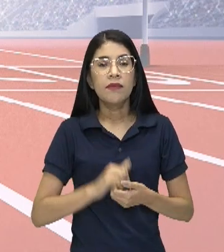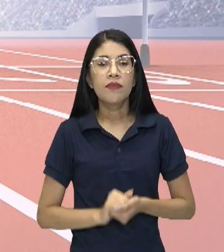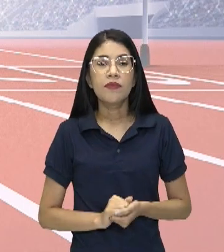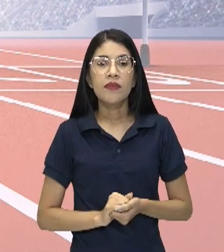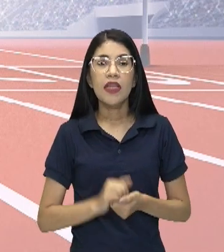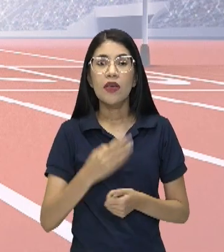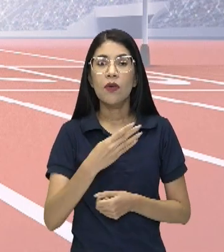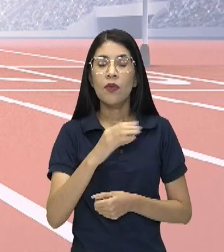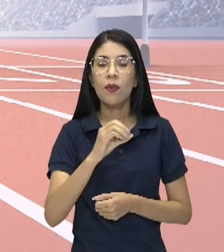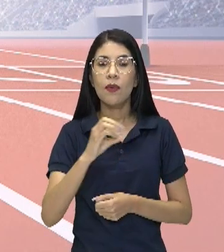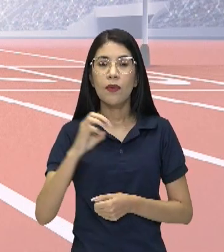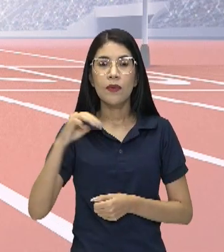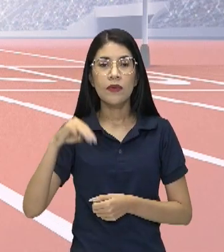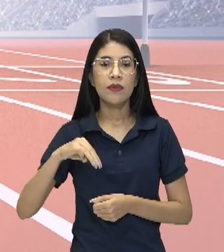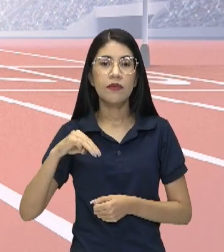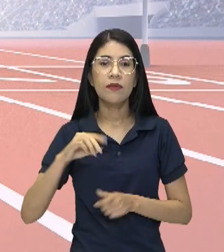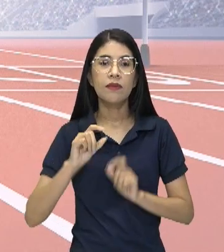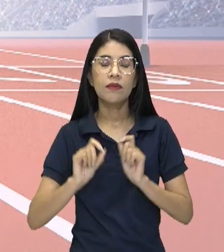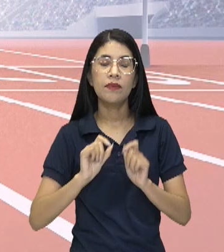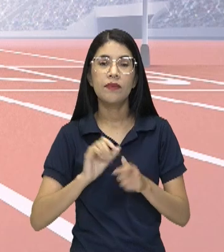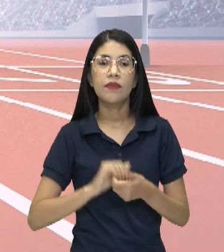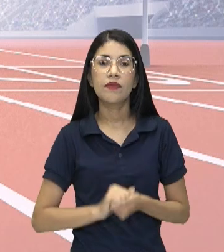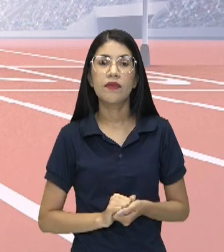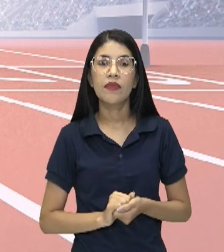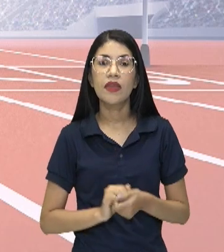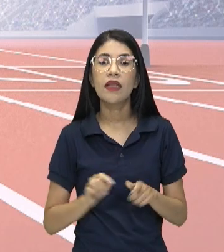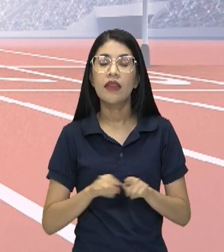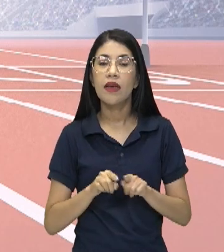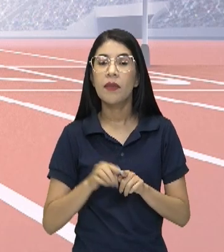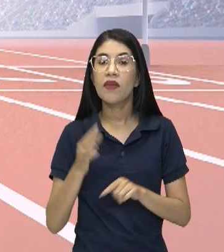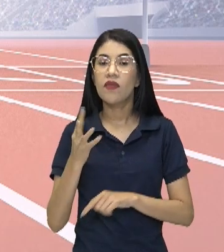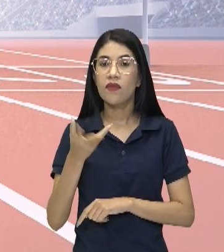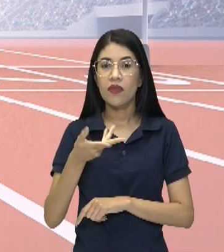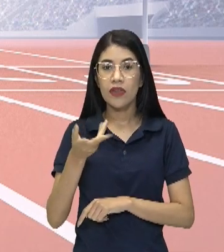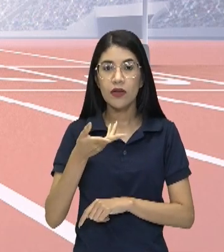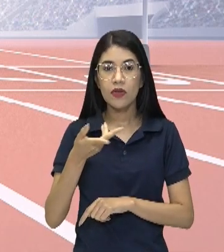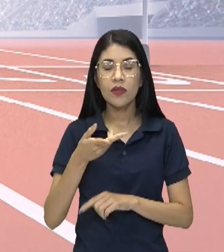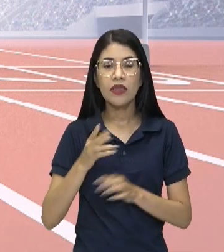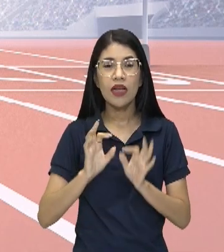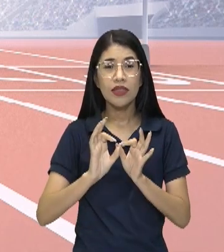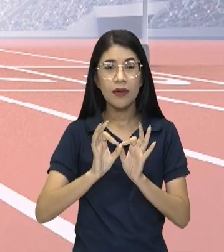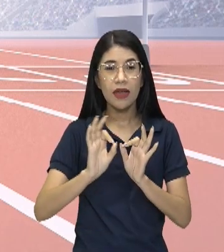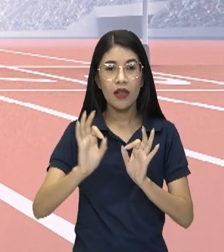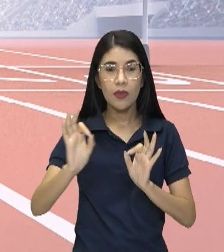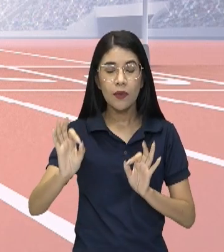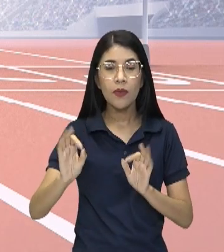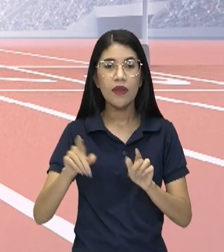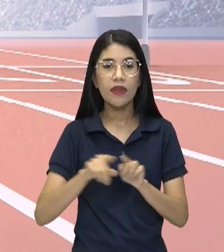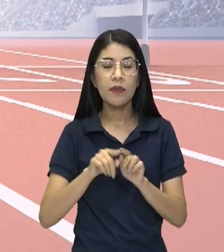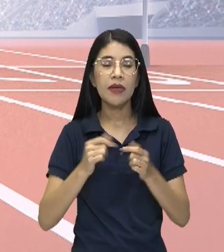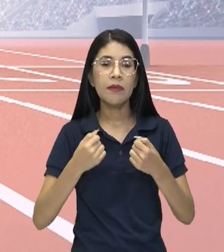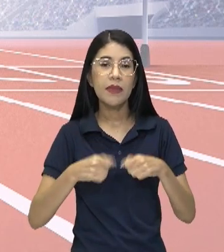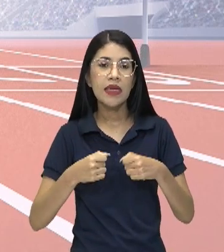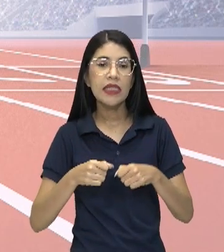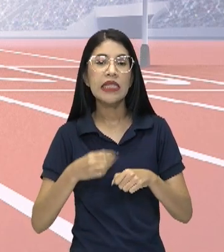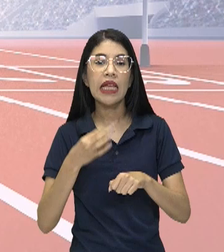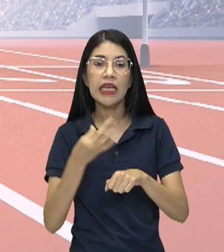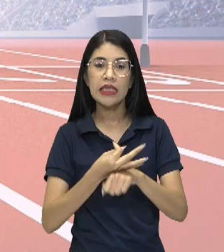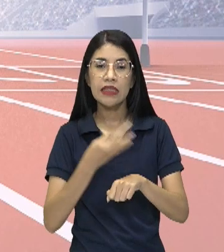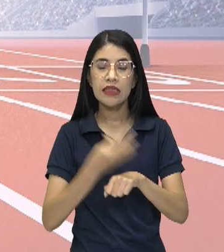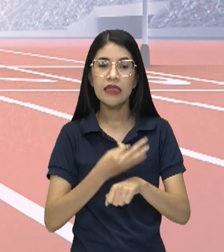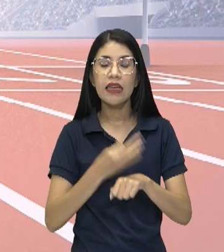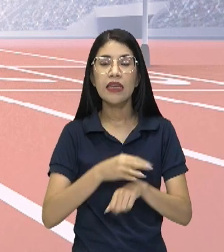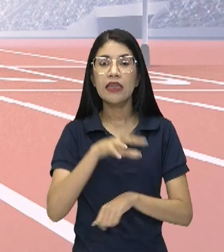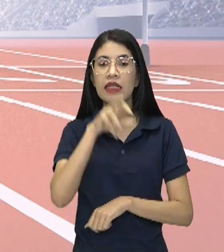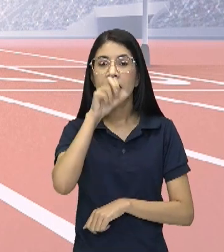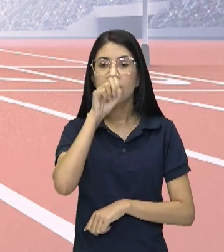os 400 metros, uma prova de velocidade prolongada, que também testa um pouco da resistência